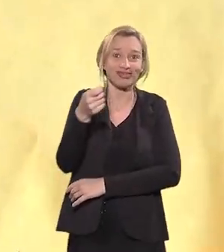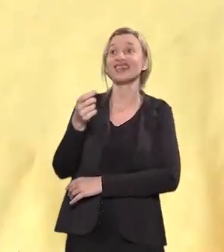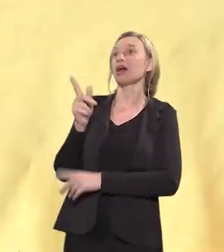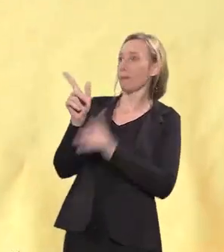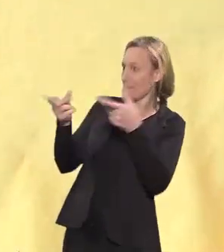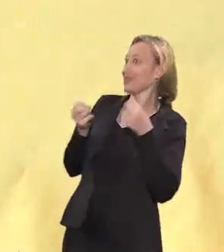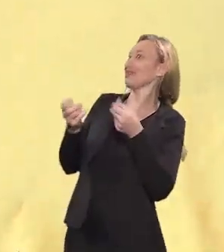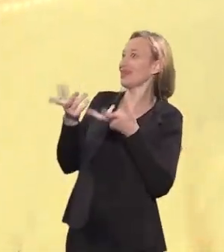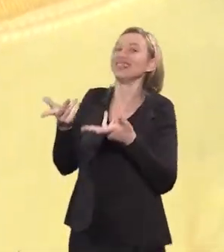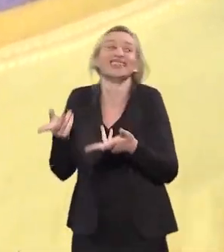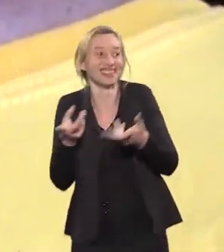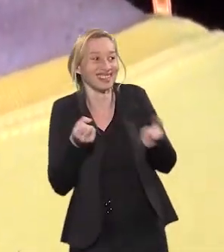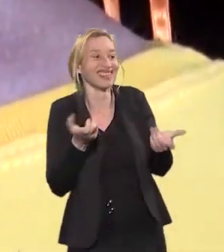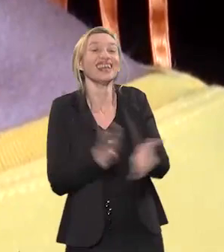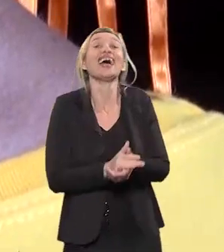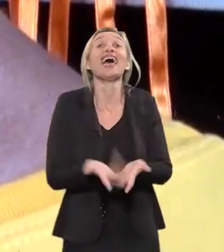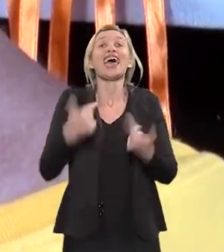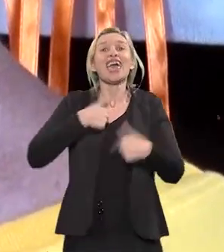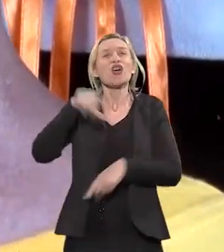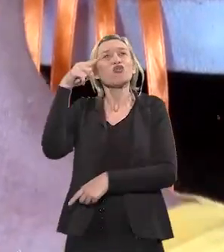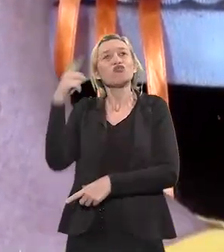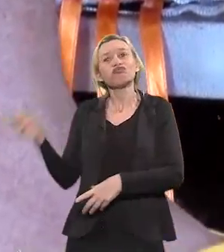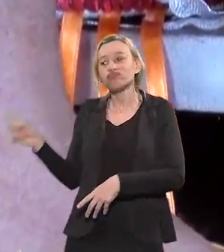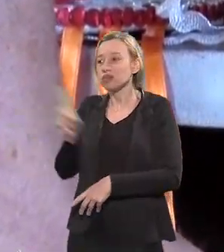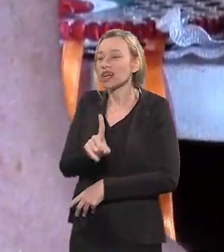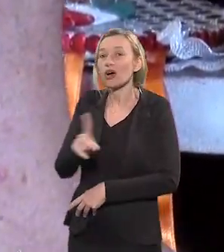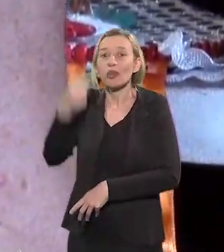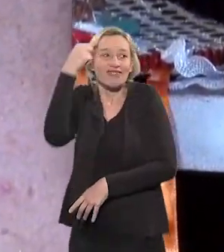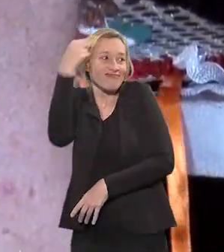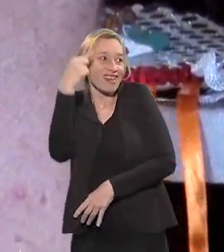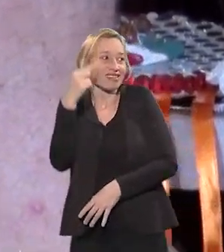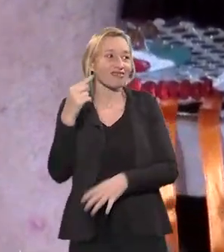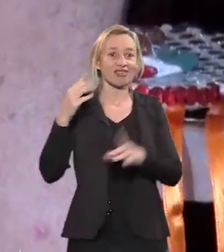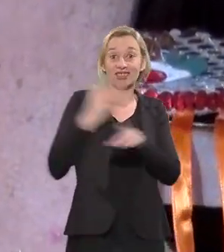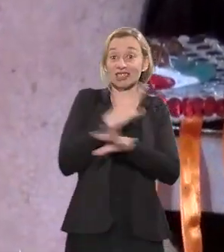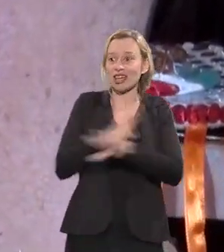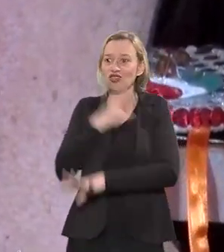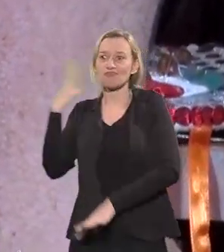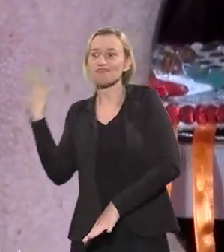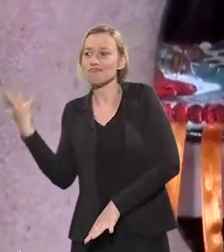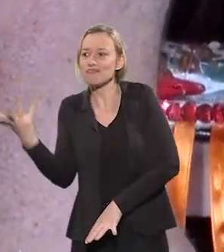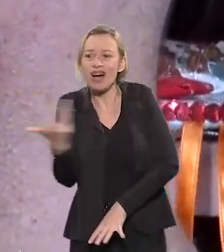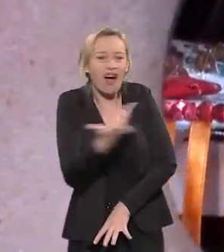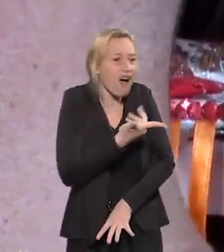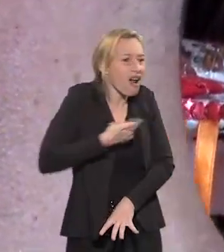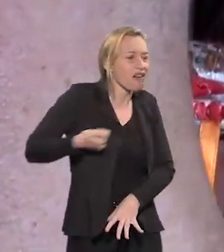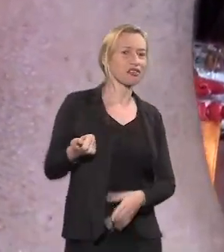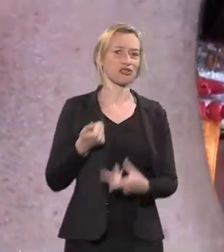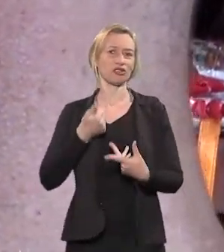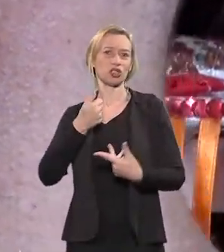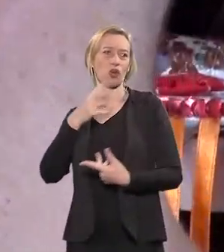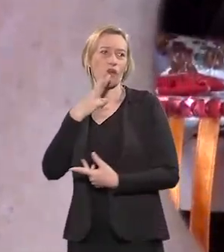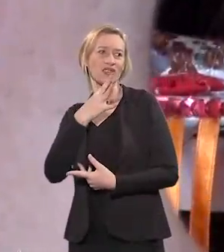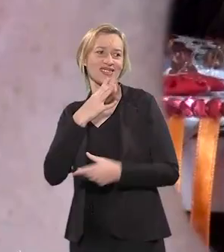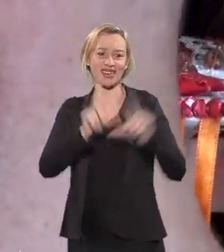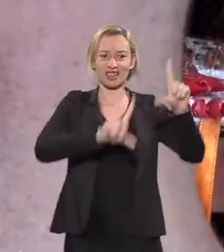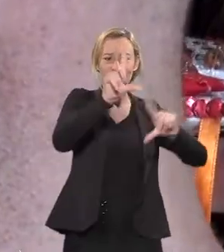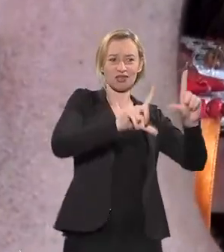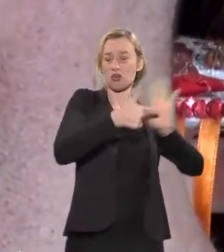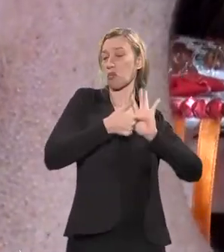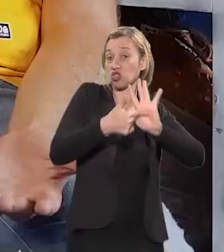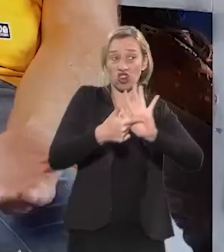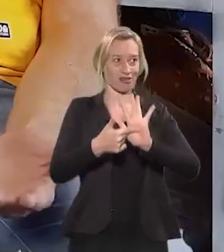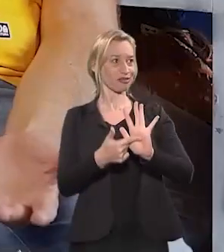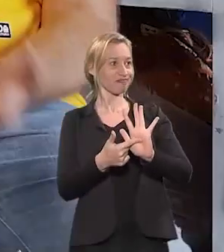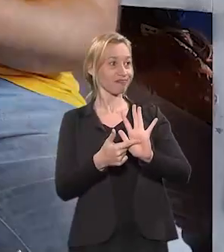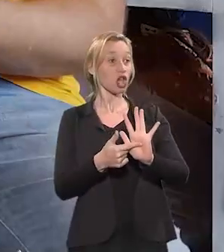perceber. Quando eu vim para cá, eu vim com a ideia da cidade maravilhosa. A cidade que eu conhecia era a cidade que a televisão me